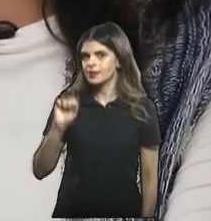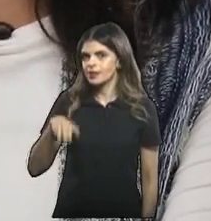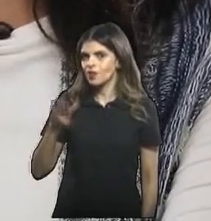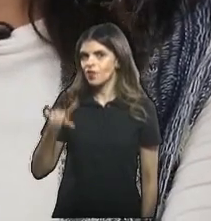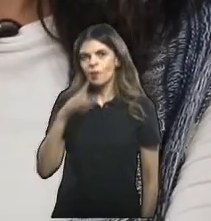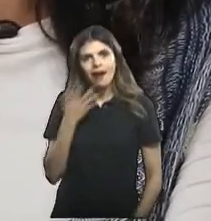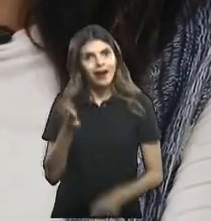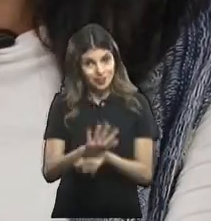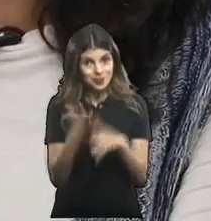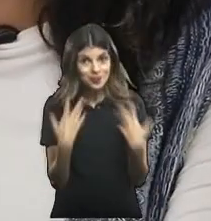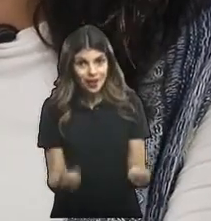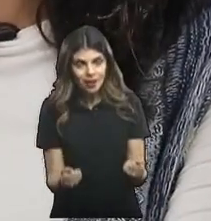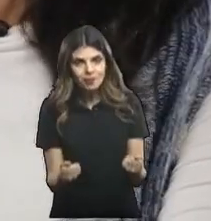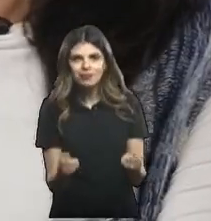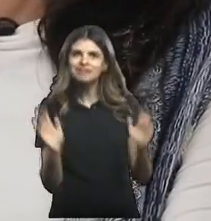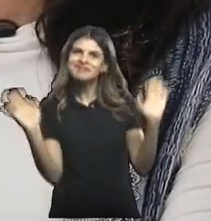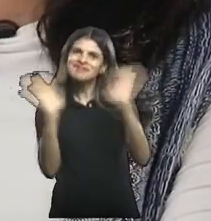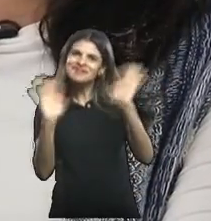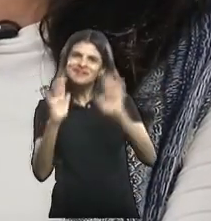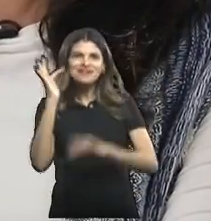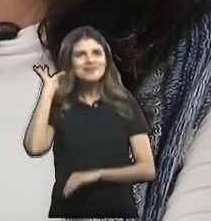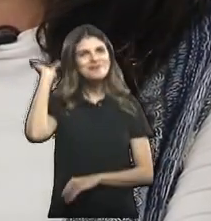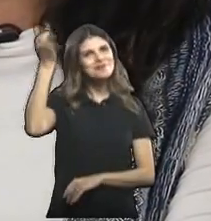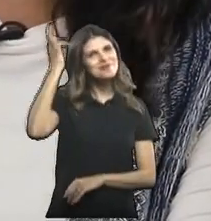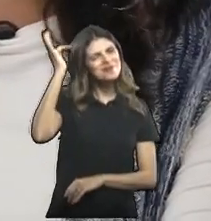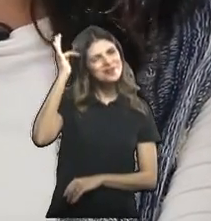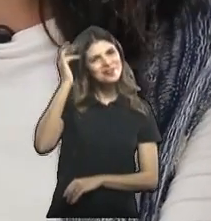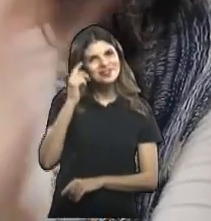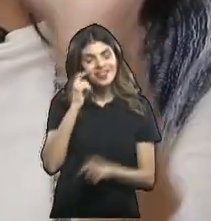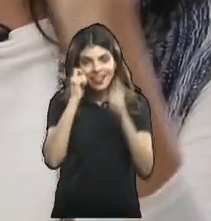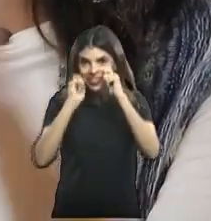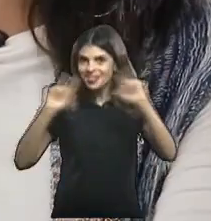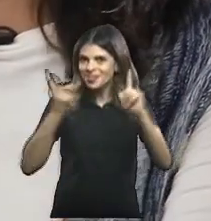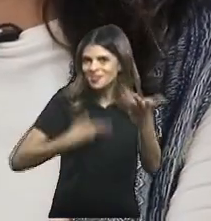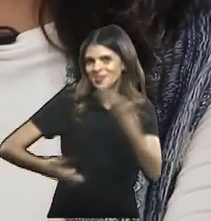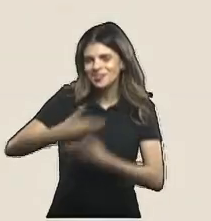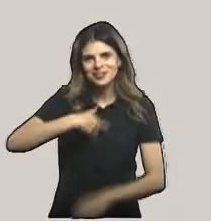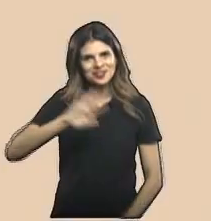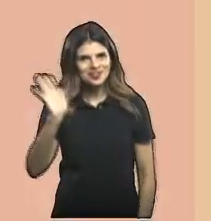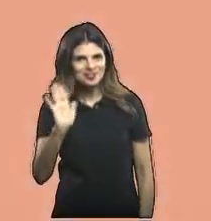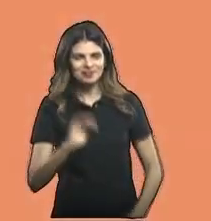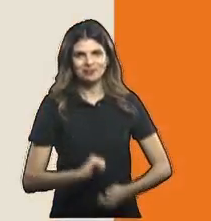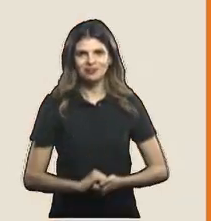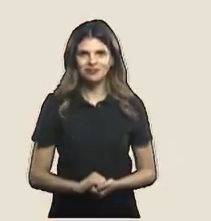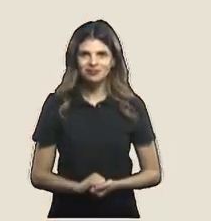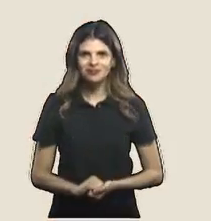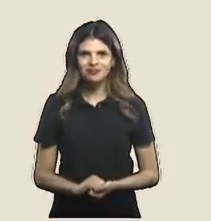ajudar, pessoal. Eu fico por aqui, mas a gente se vê no próximo. Se liga na gente. Tchau.